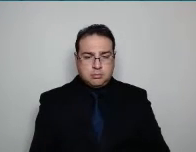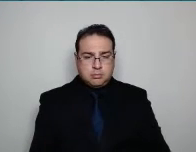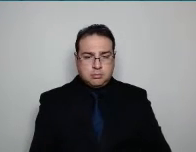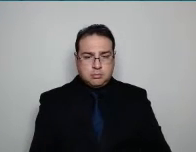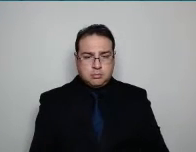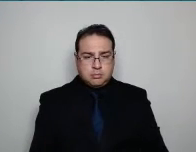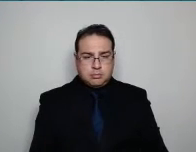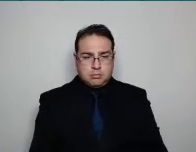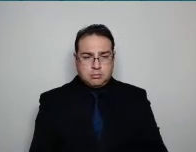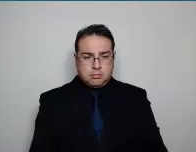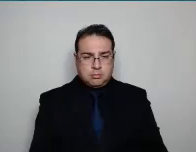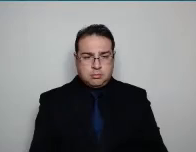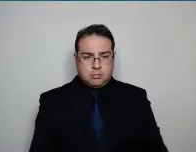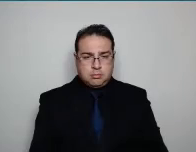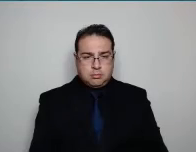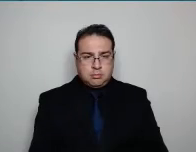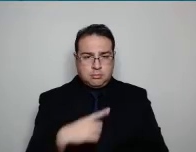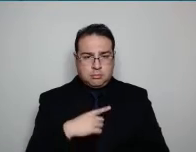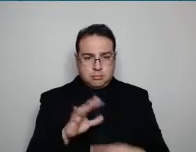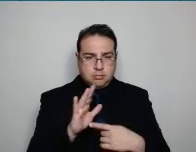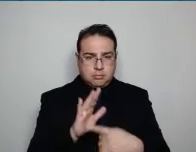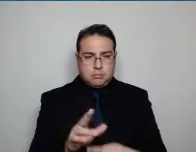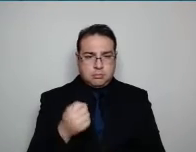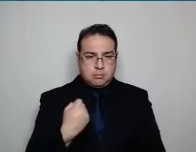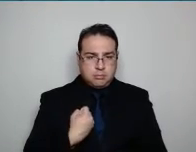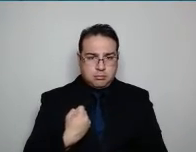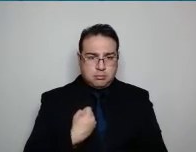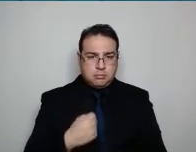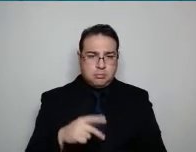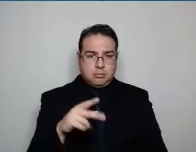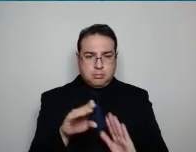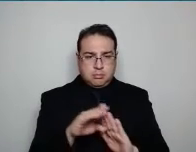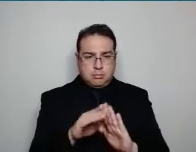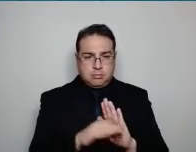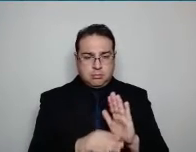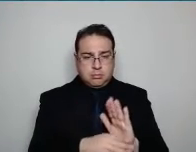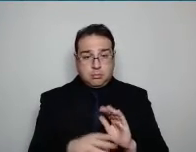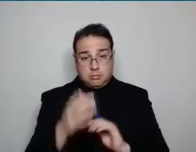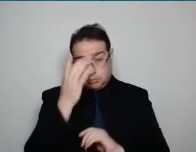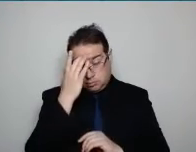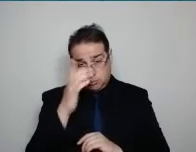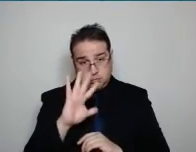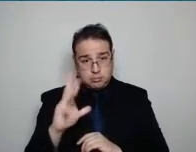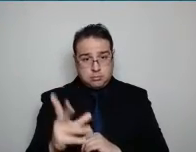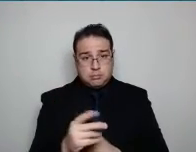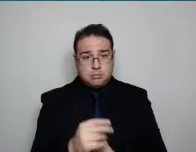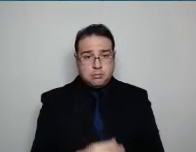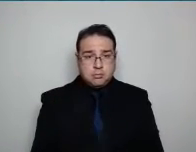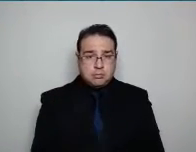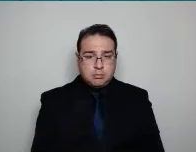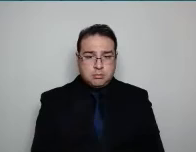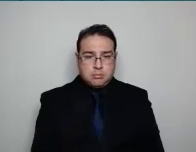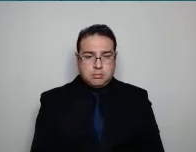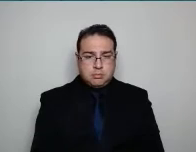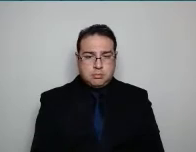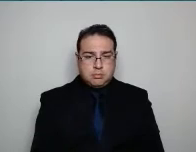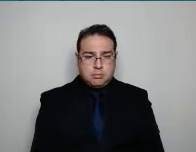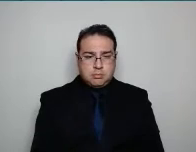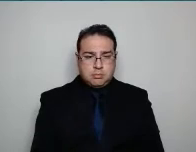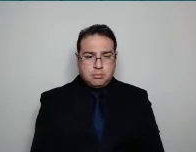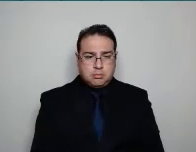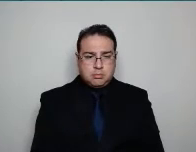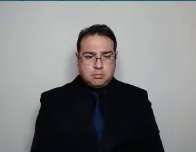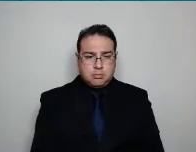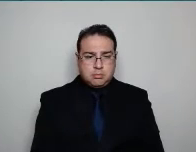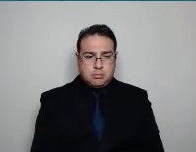151. Tem que identificar pelo número que está na pauta, porque fica mais fácil para todos. É o 17. Na pauta da sustentação